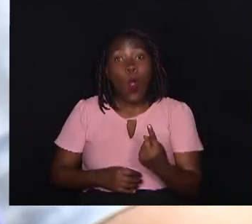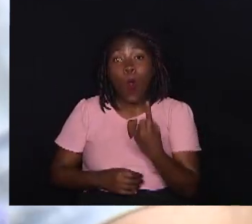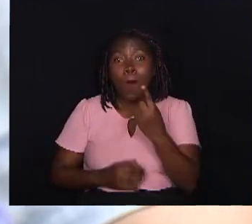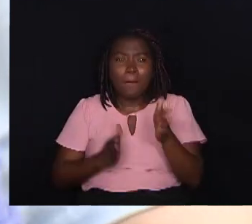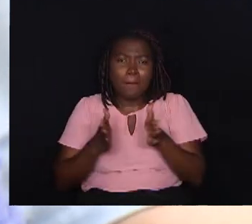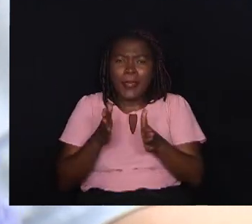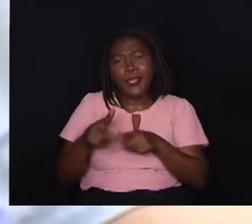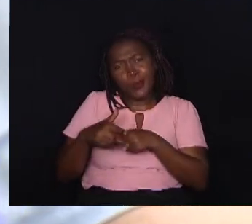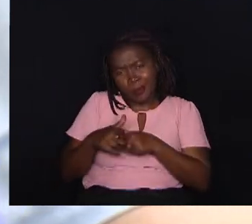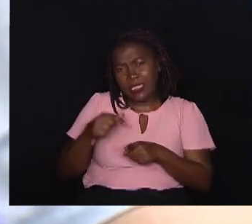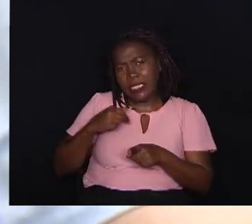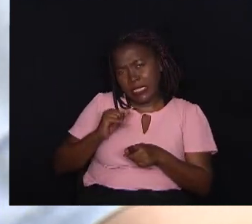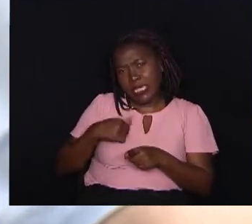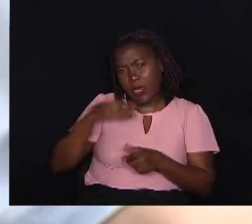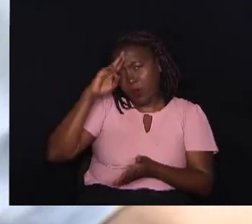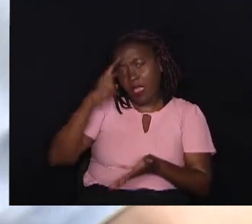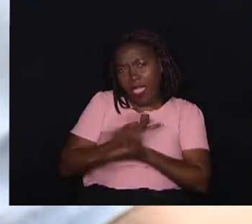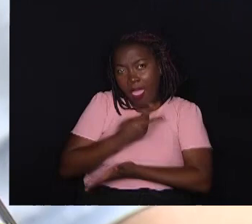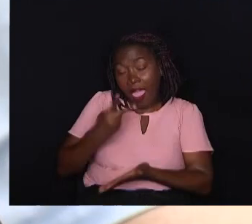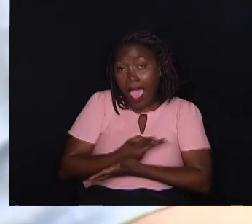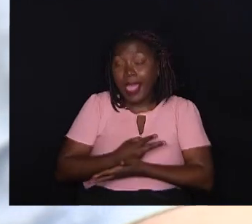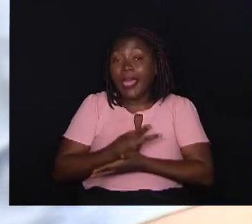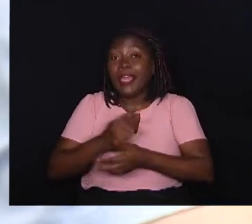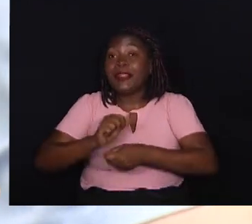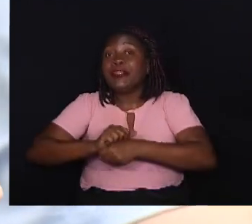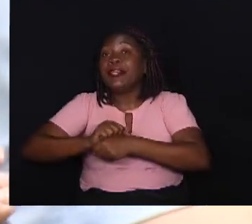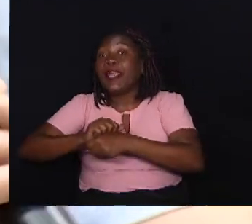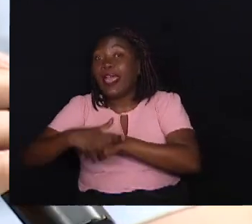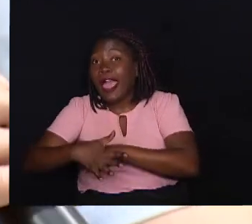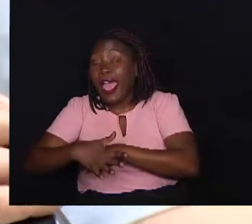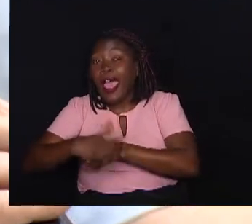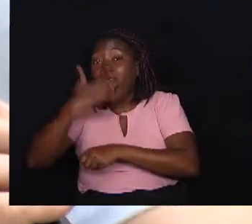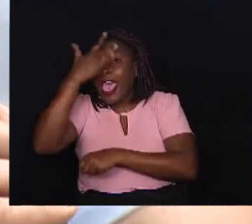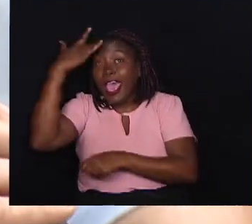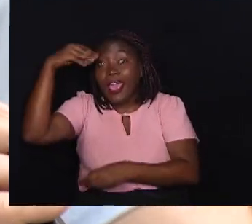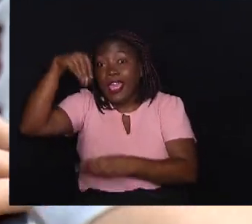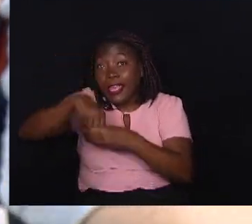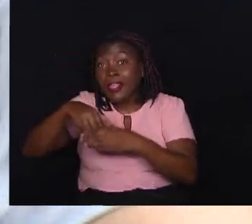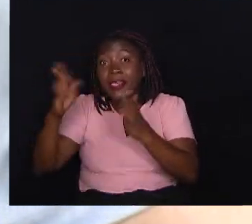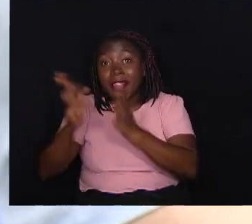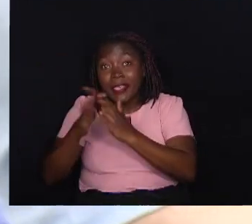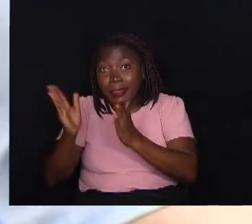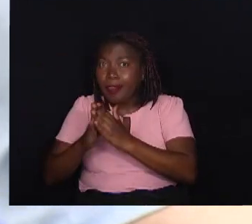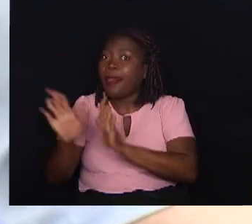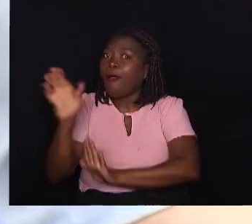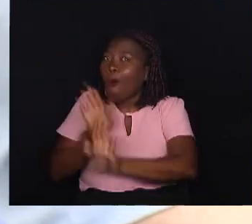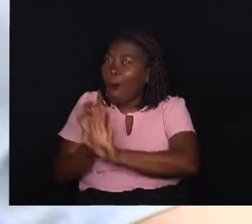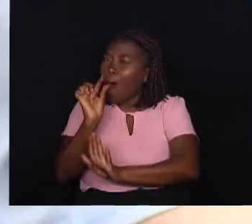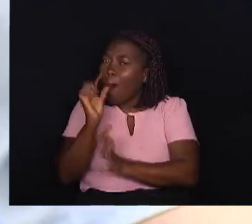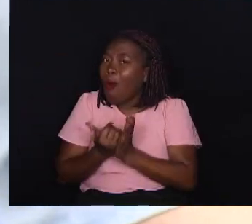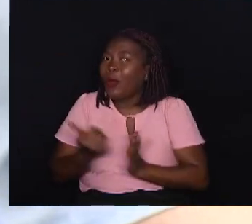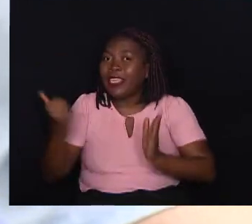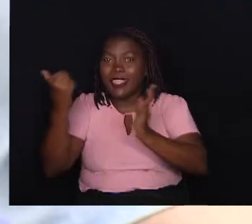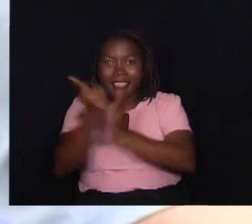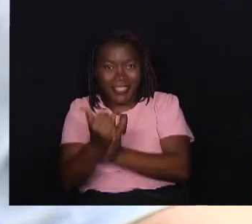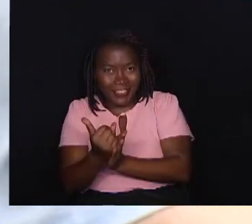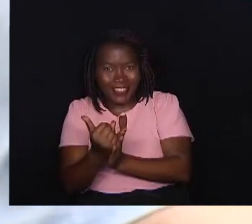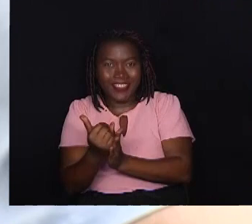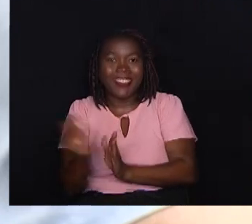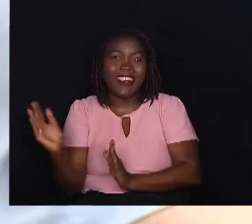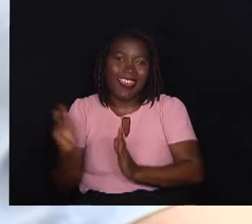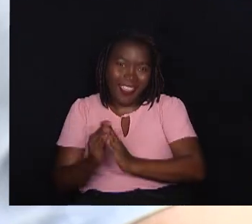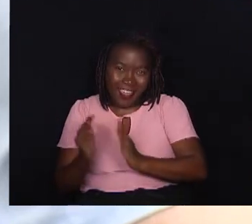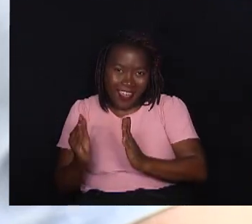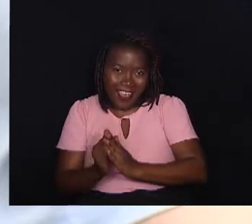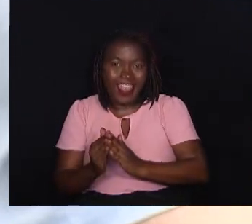período, me corrijo se eu estiver errado, da pandemia em que o cidadão ficava em casa, ele tomava um pouquinho mais de cuidado, né,